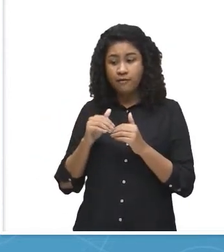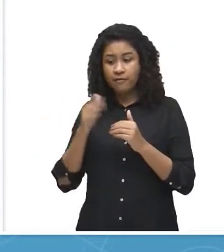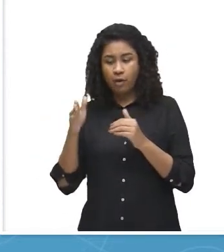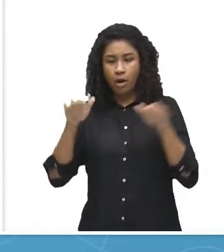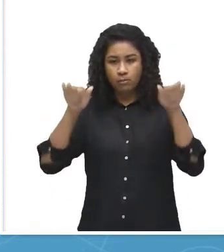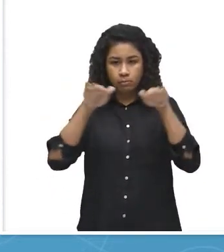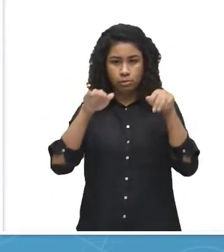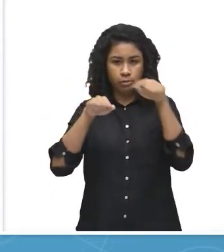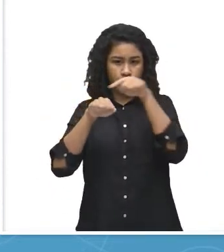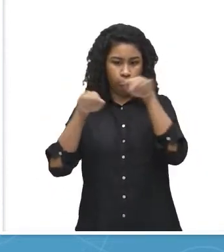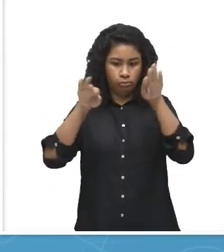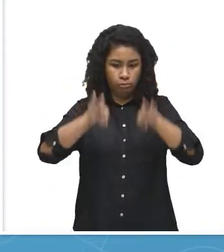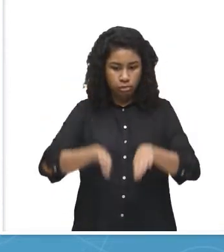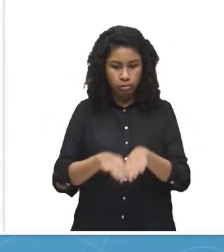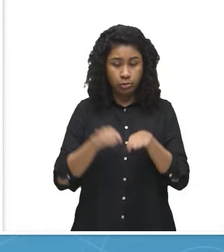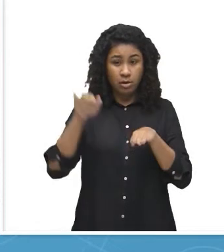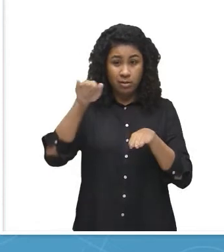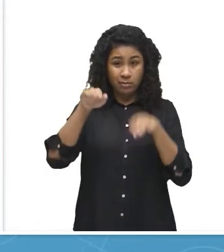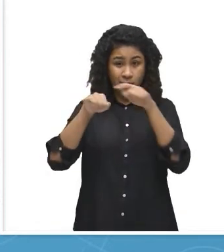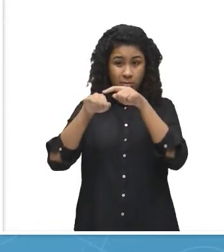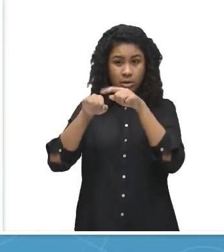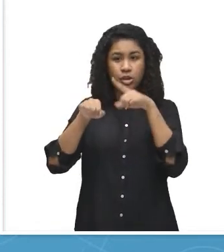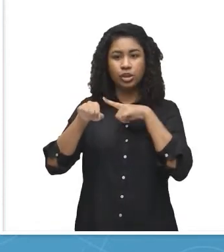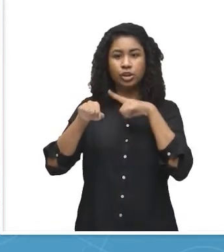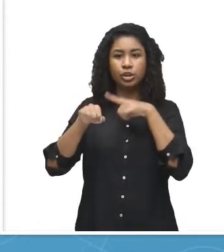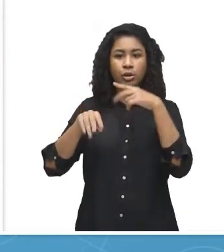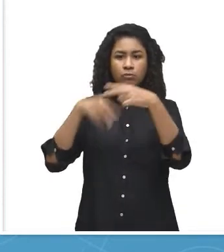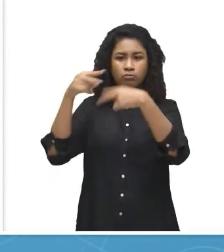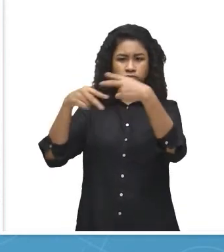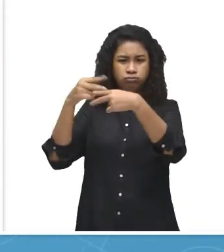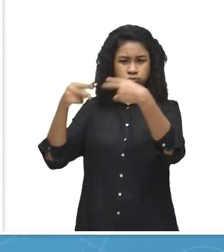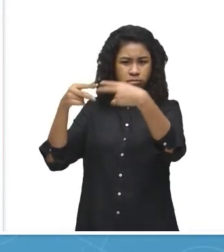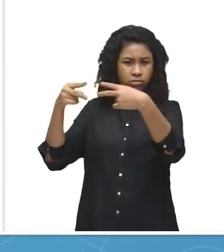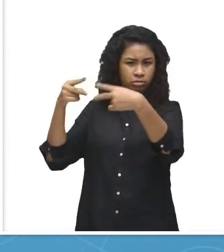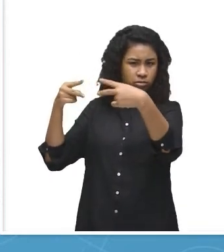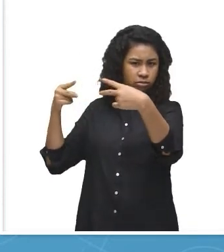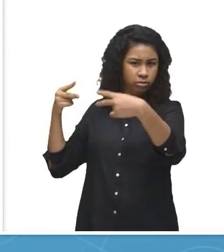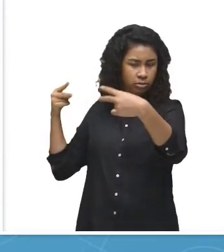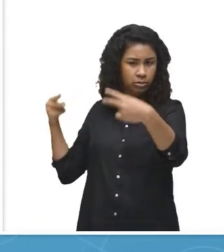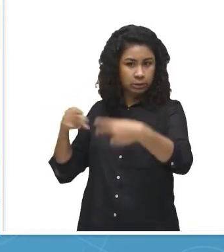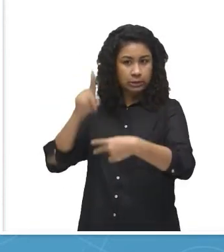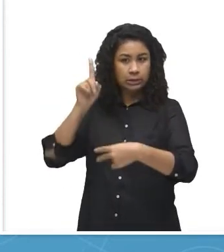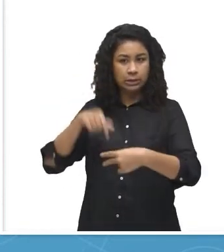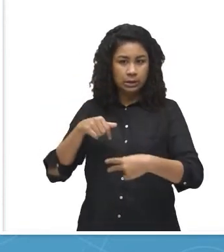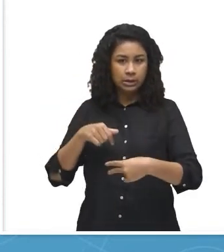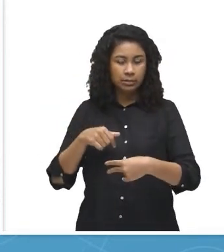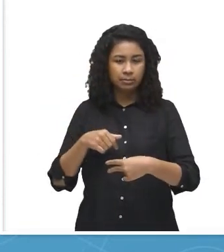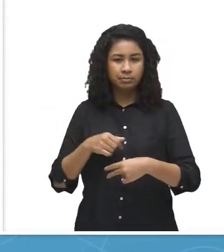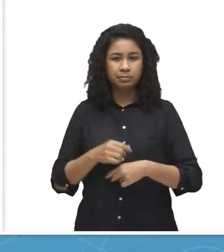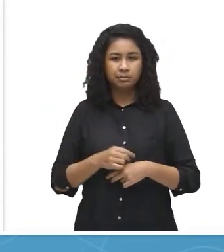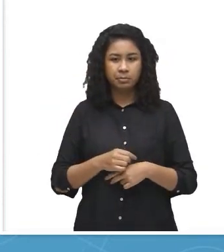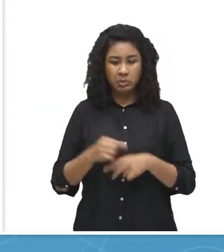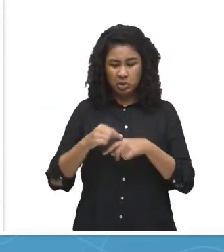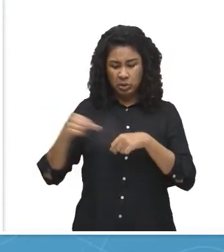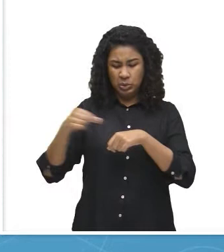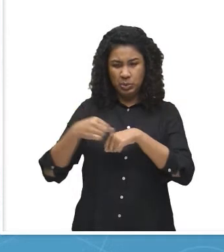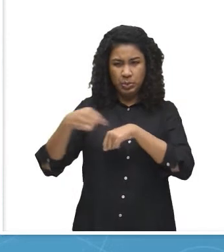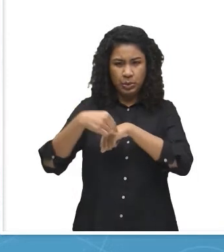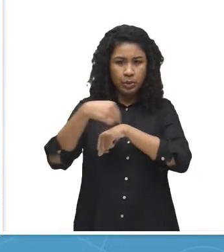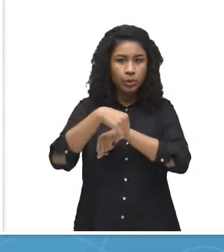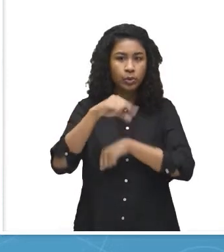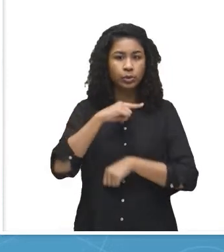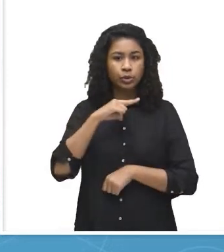para isolar o inimigo, como eu expliquei para vocês anteriormente. Os sacos de areia também eram usados como apoio para